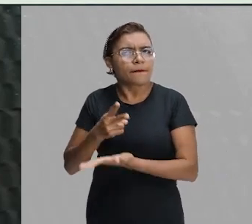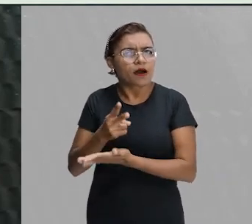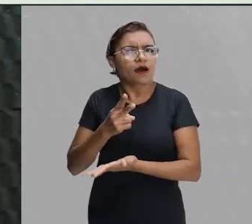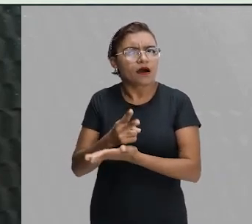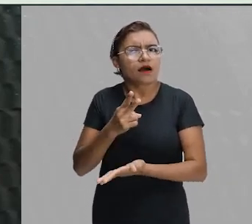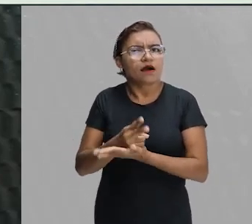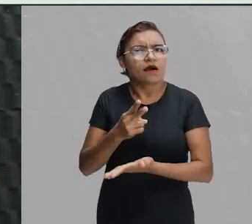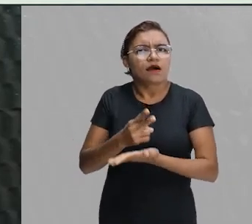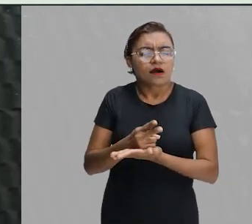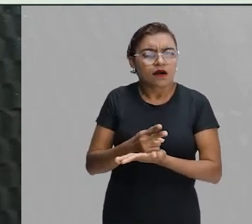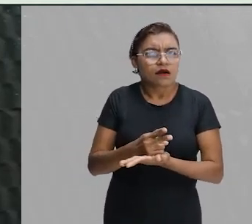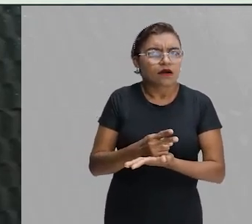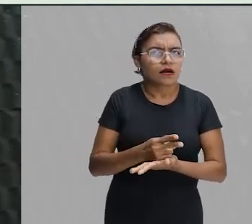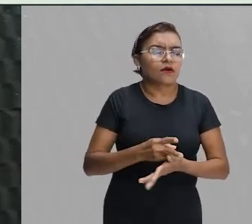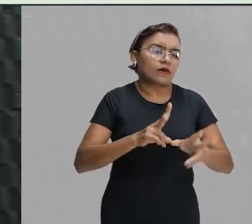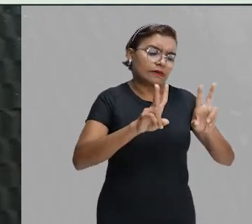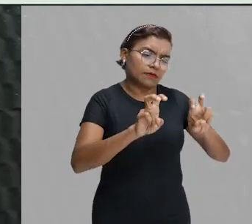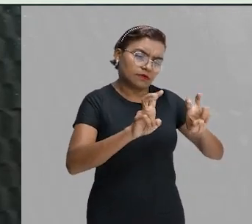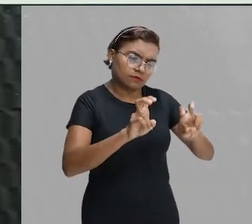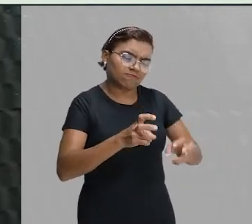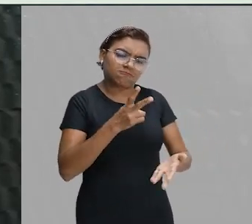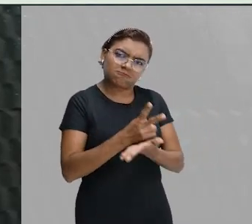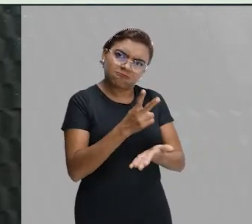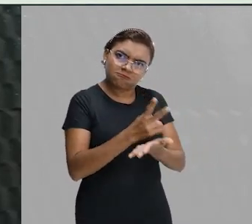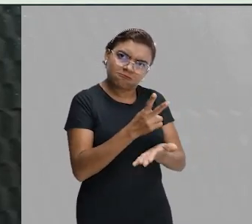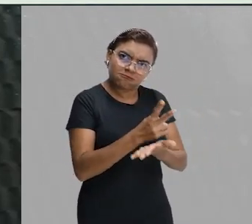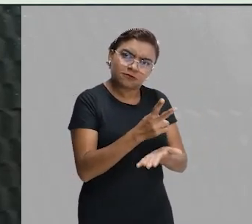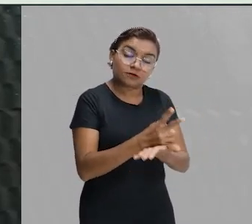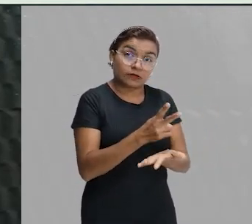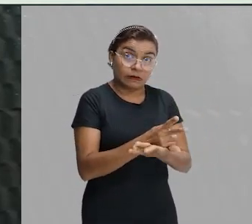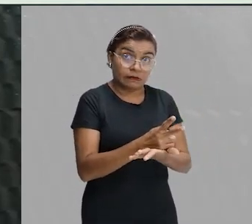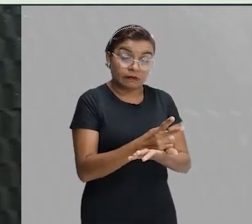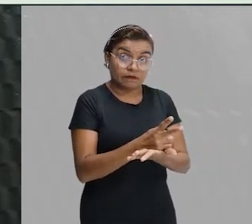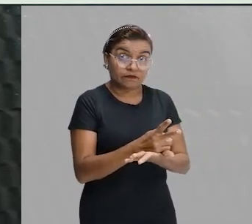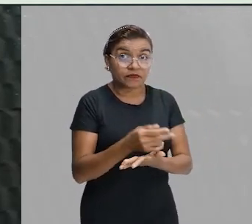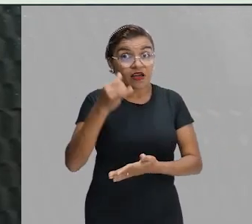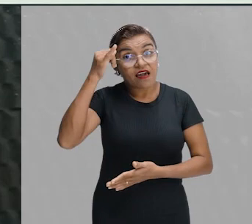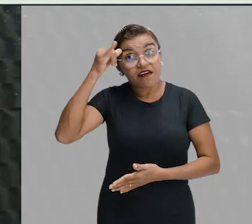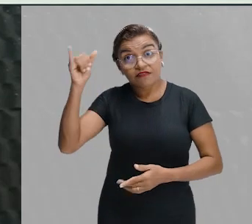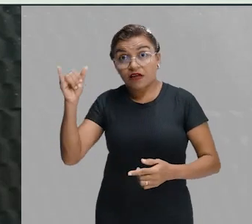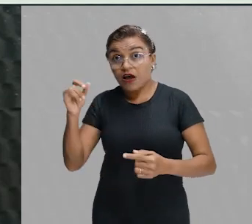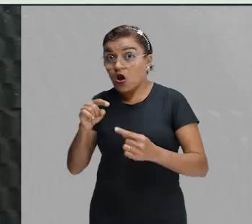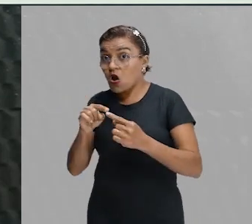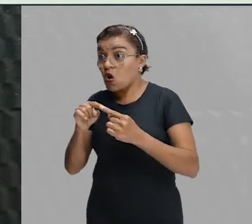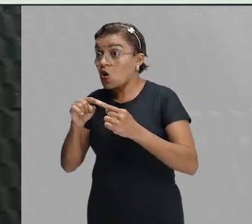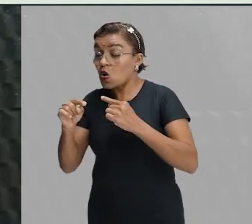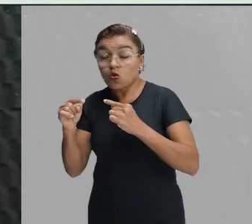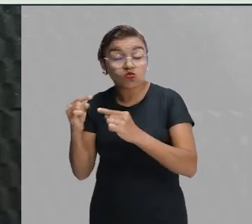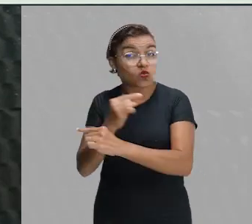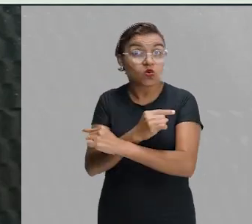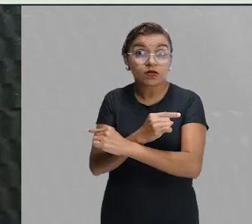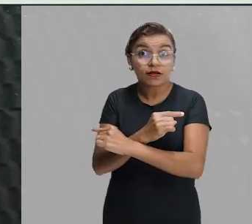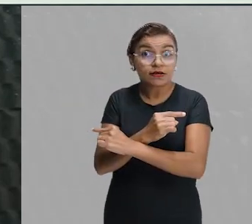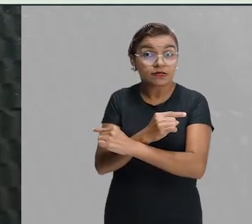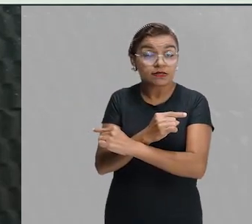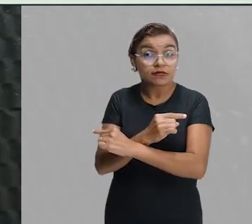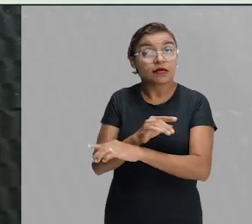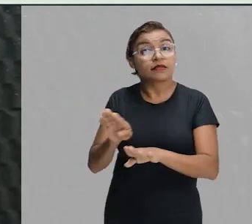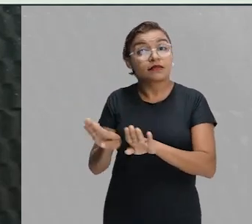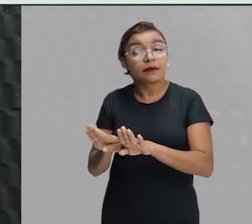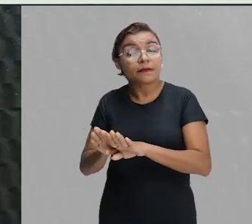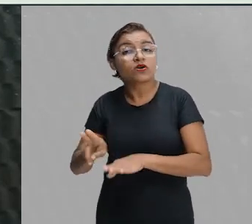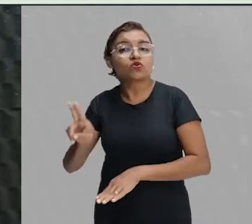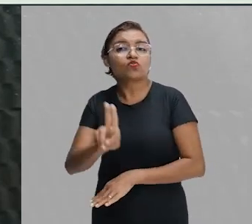falar dele mesmo. Eu vou, por exemplo, evitar falar coisas contrárias do que eu já disse sobre este exemplo, e eu